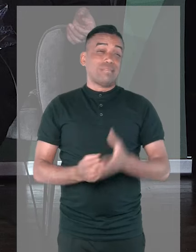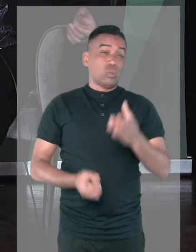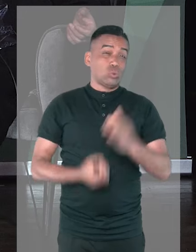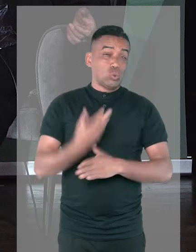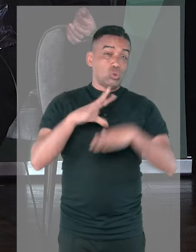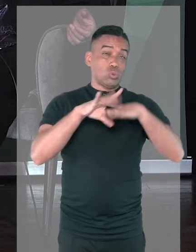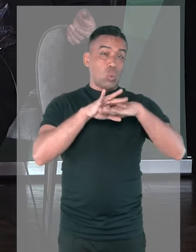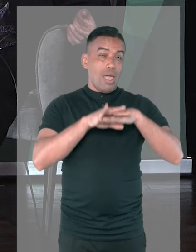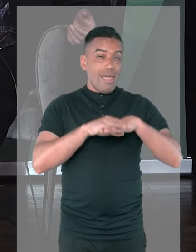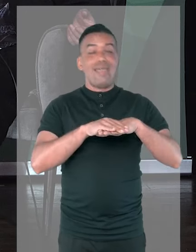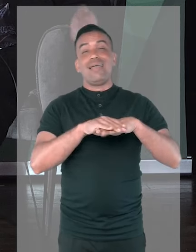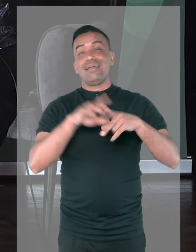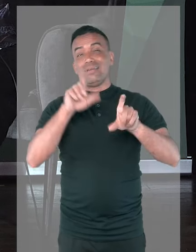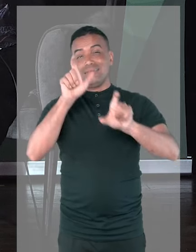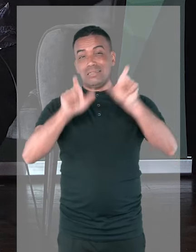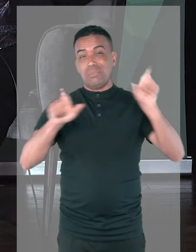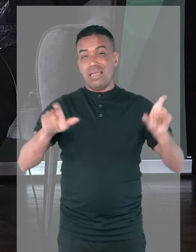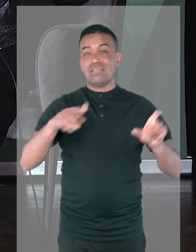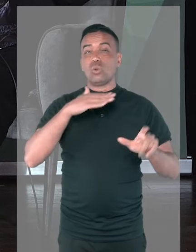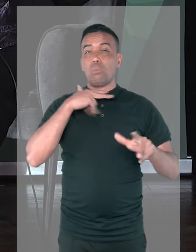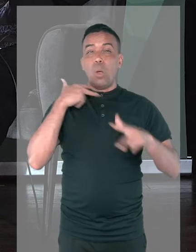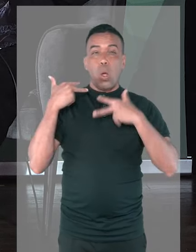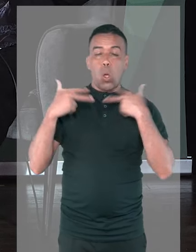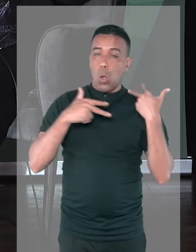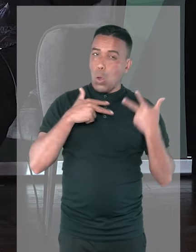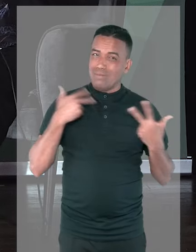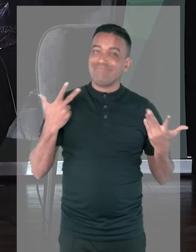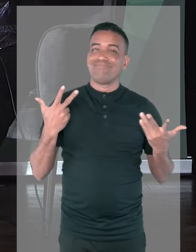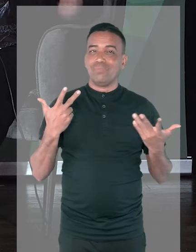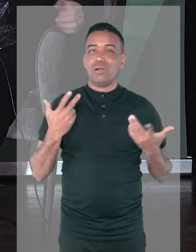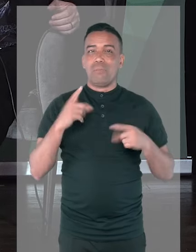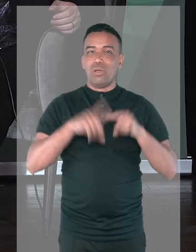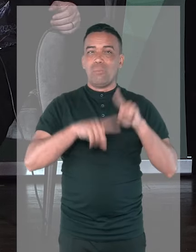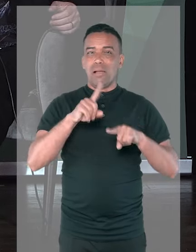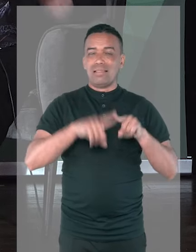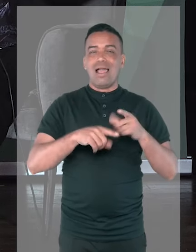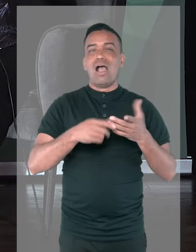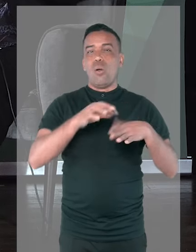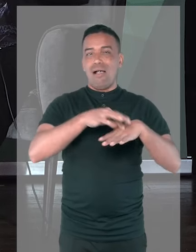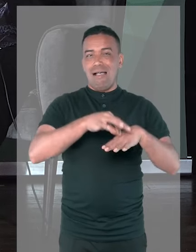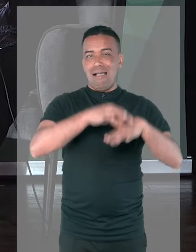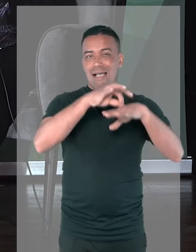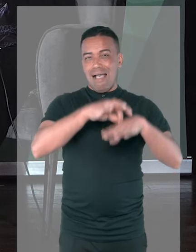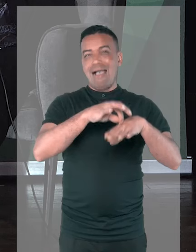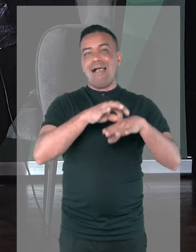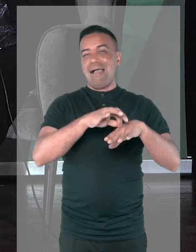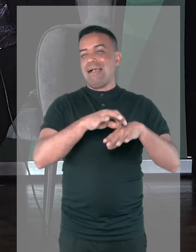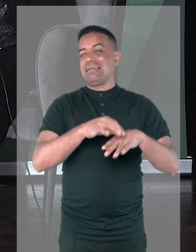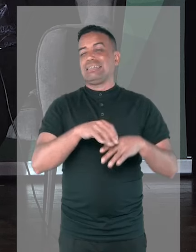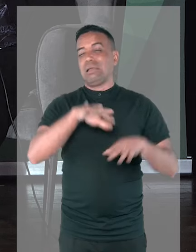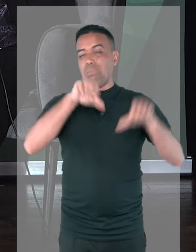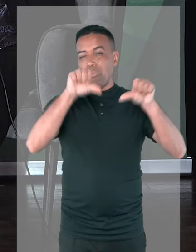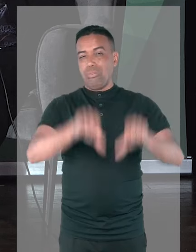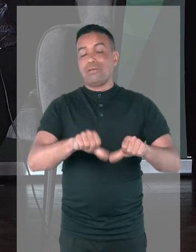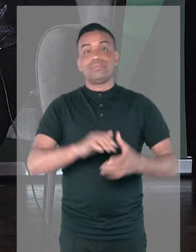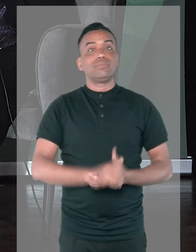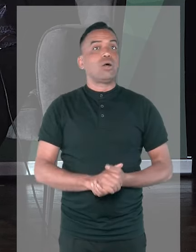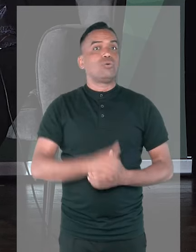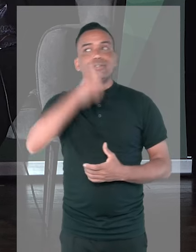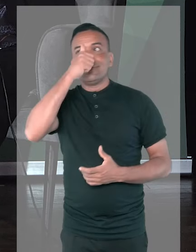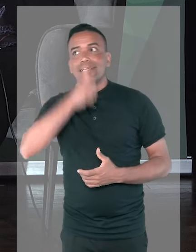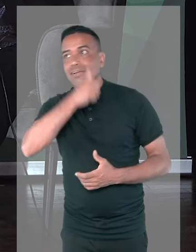mortes, etc. Bem, o que causa a essas pessoas que têm esse tipo de trabalho tão sacrificado e